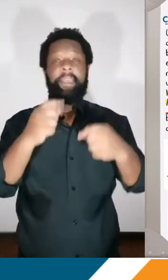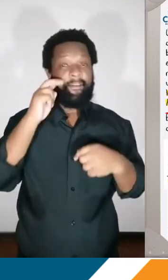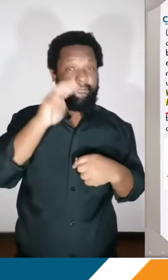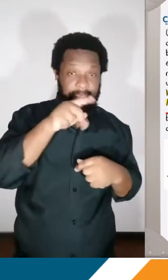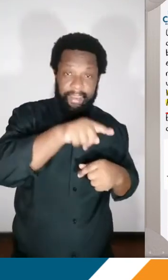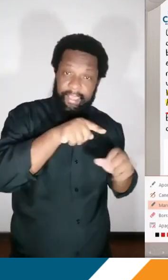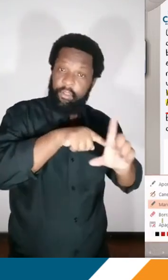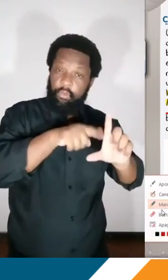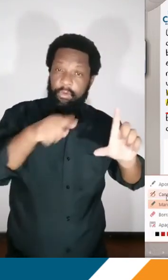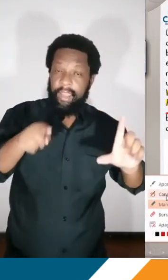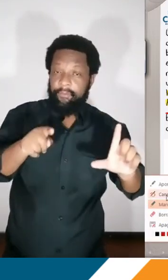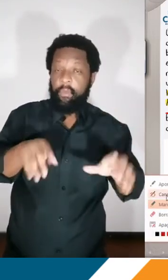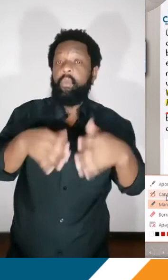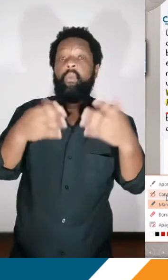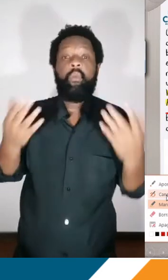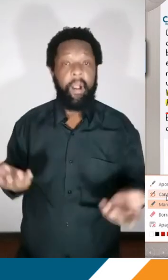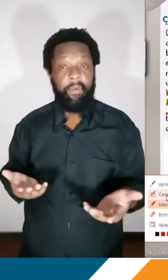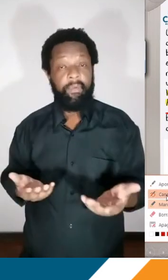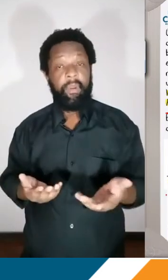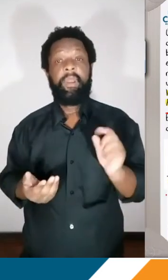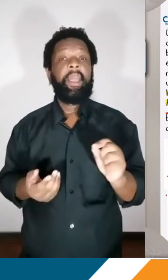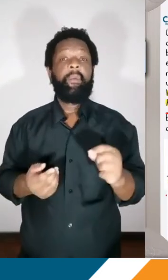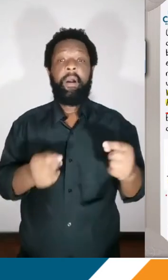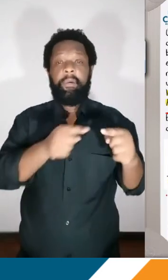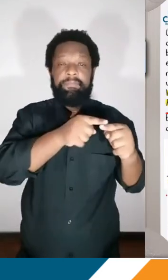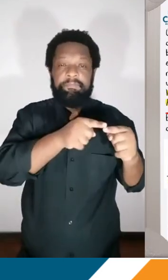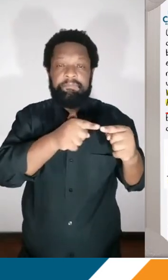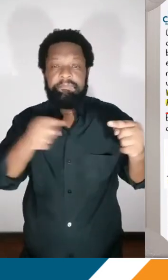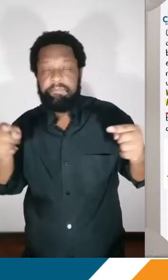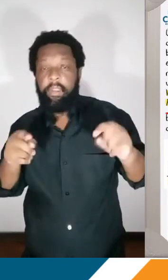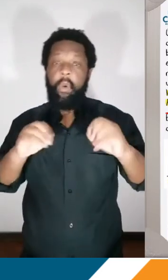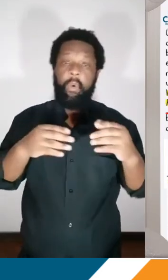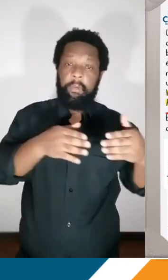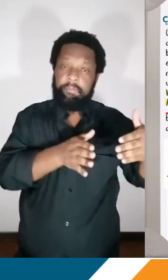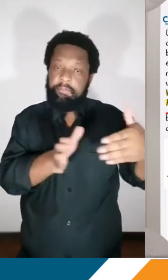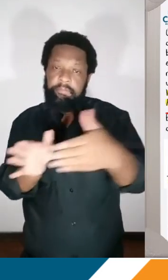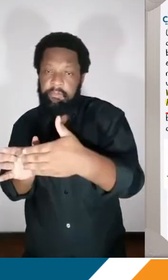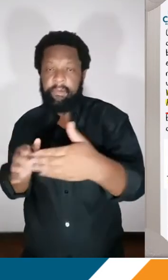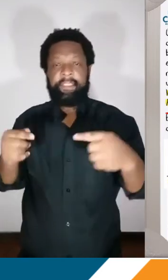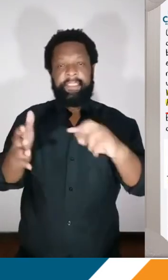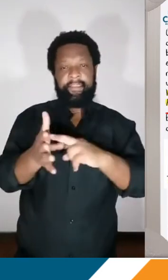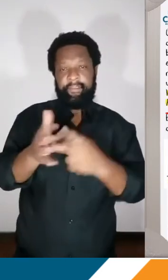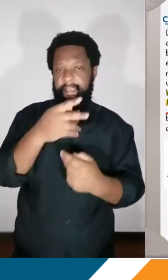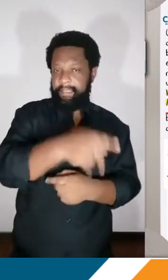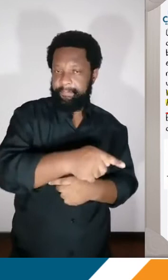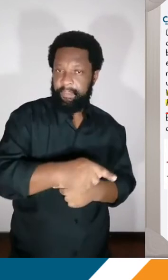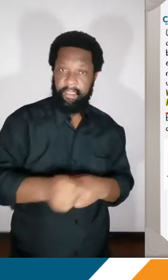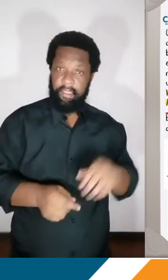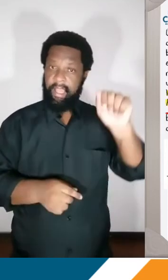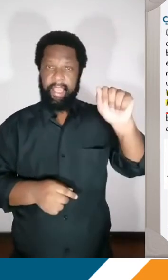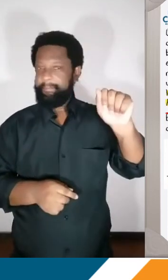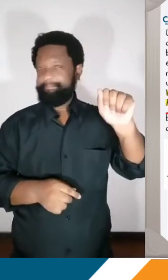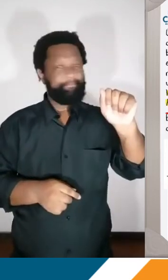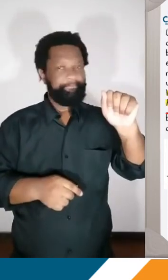no gráfico qual é a reta, né, a curva que representa isso daqui. Não vai ser letra